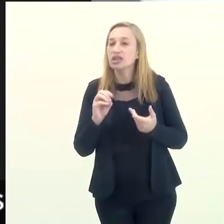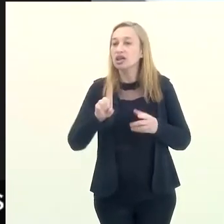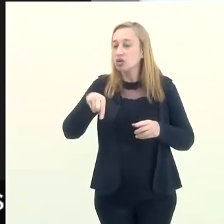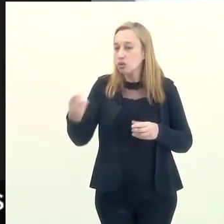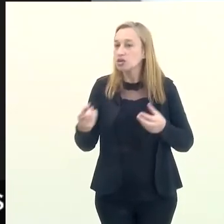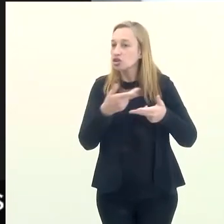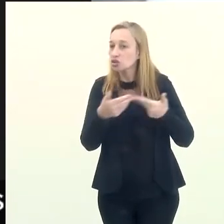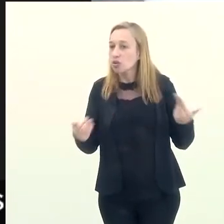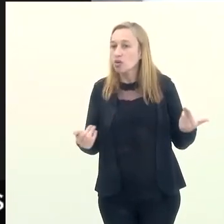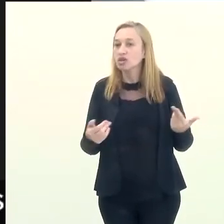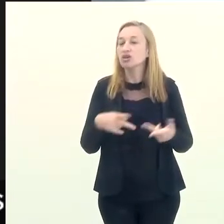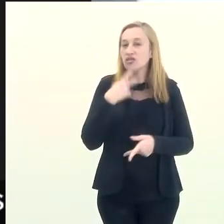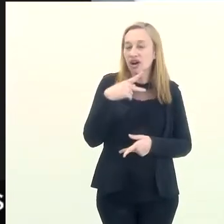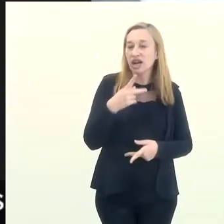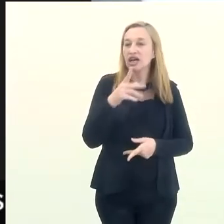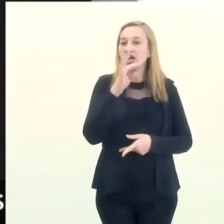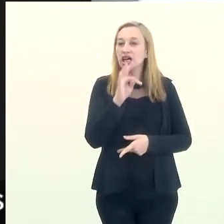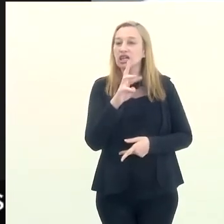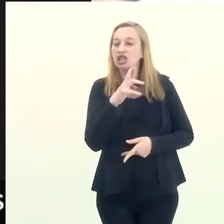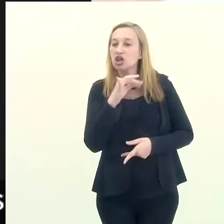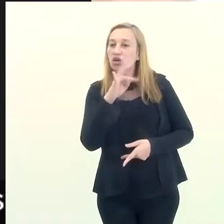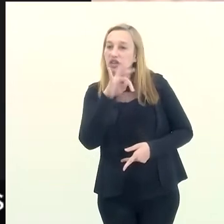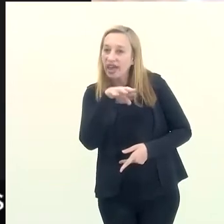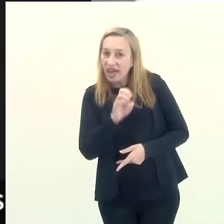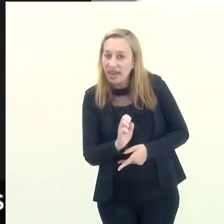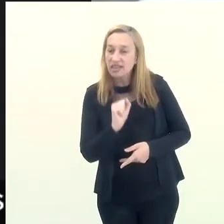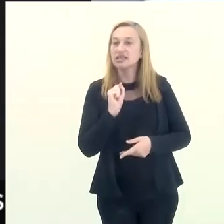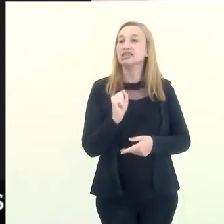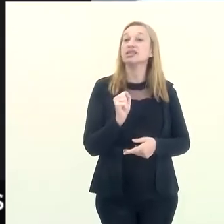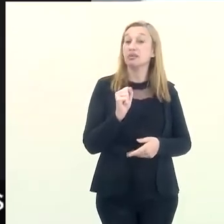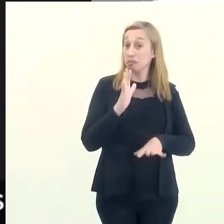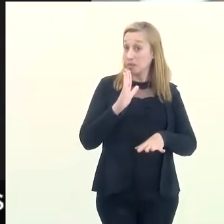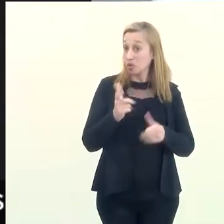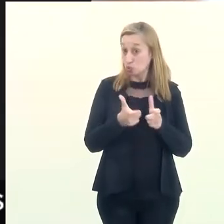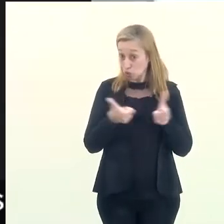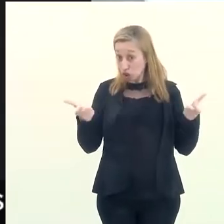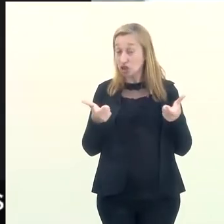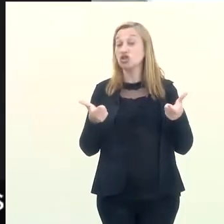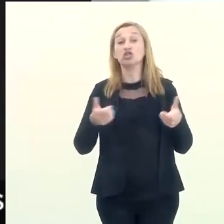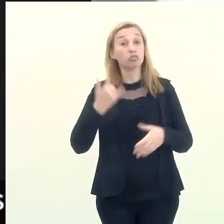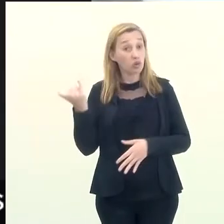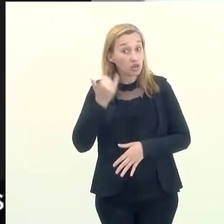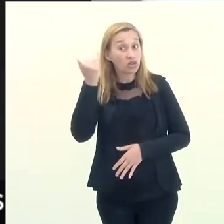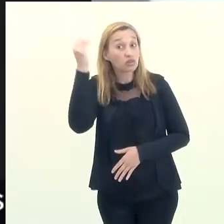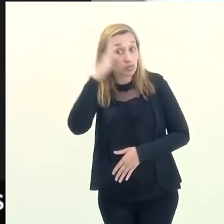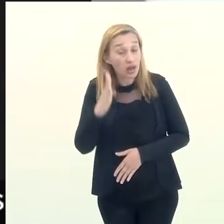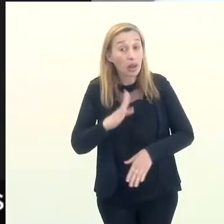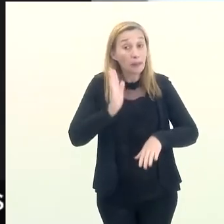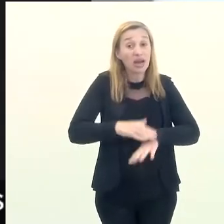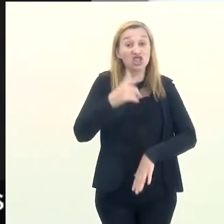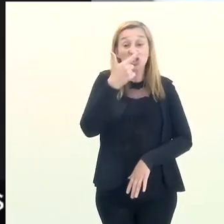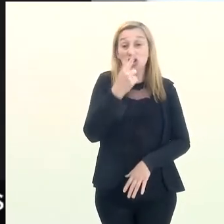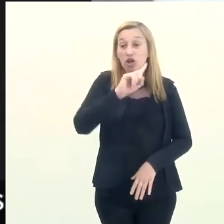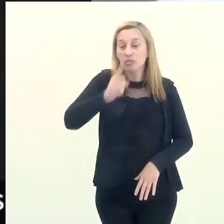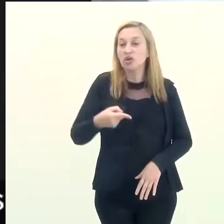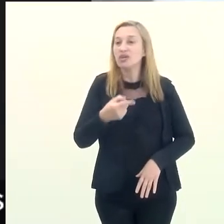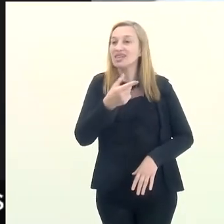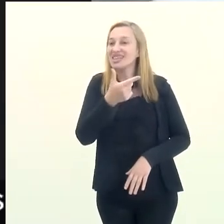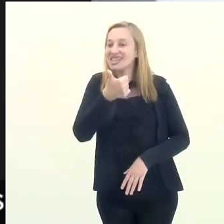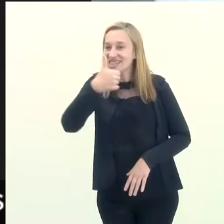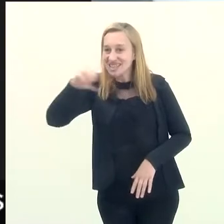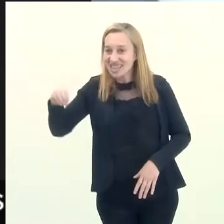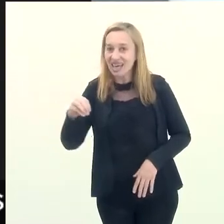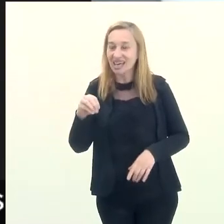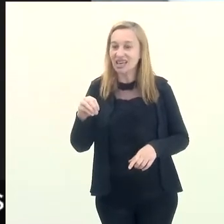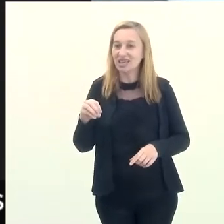etc. Isso que eu te falei das tirolesas que vão acontecer. Vai ser a maior tirolesa do Brasil, com mais de 1.100 metros de cabo